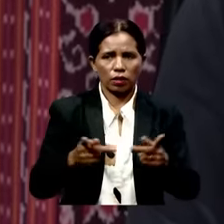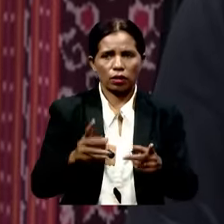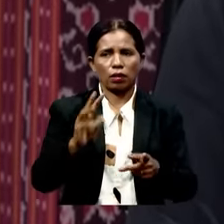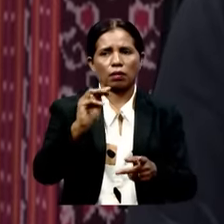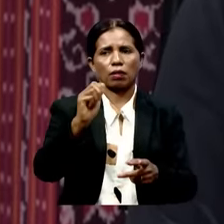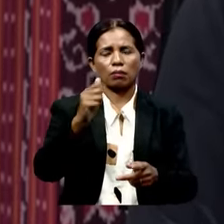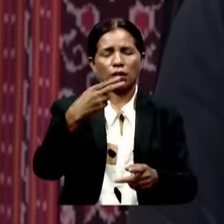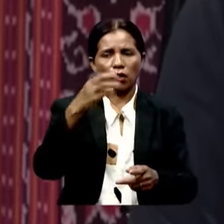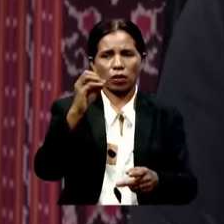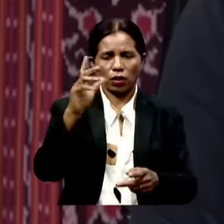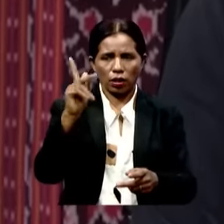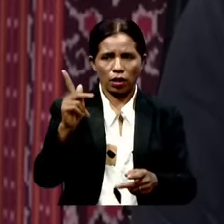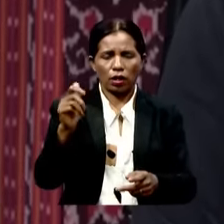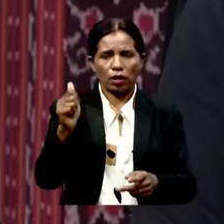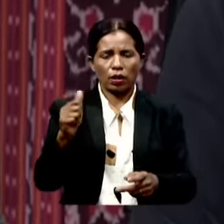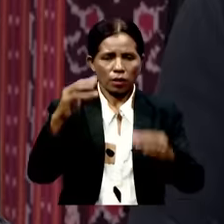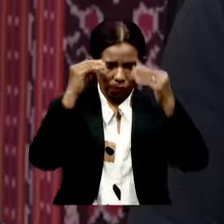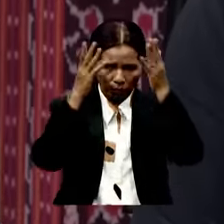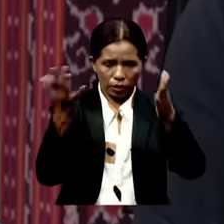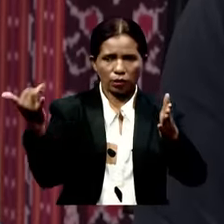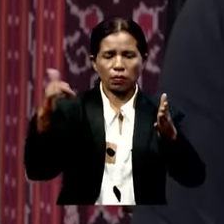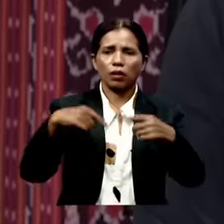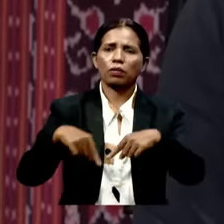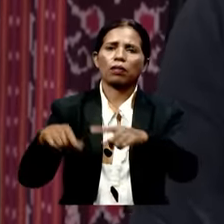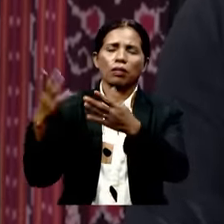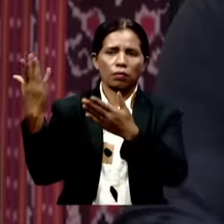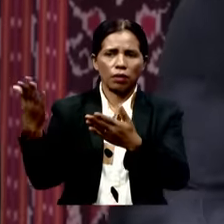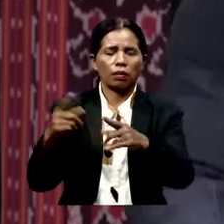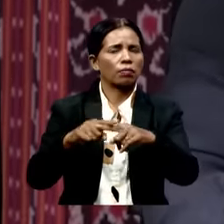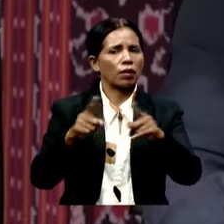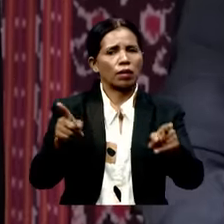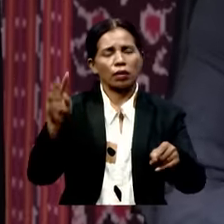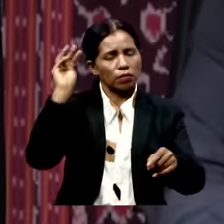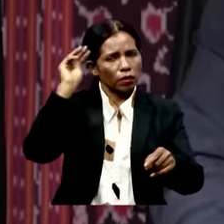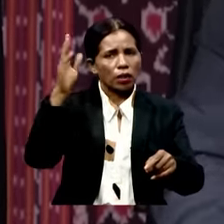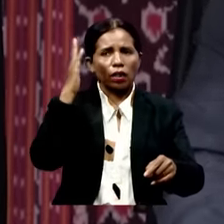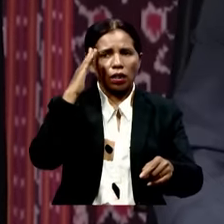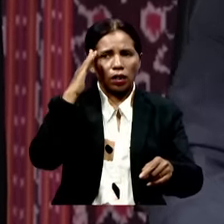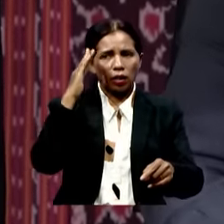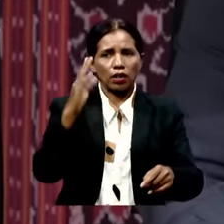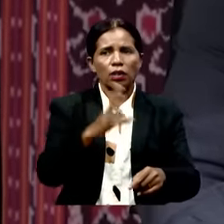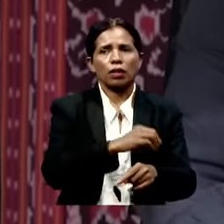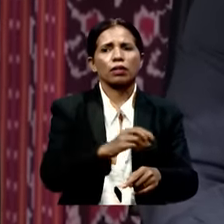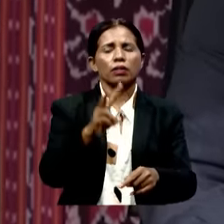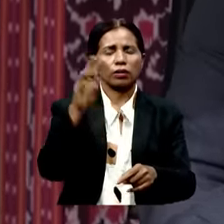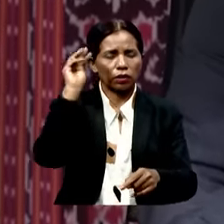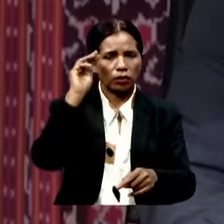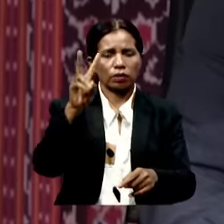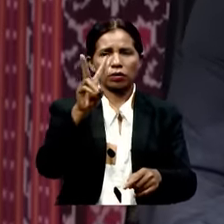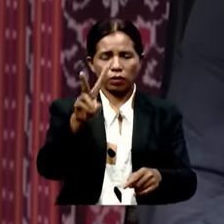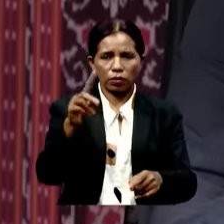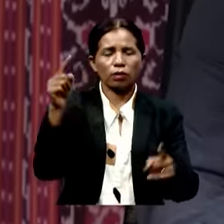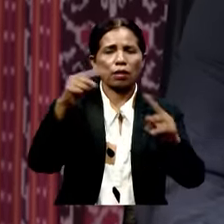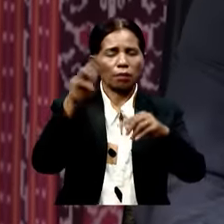fatin iha mahoka então professor sira mai to ne ba mai be ministério hanoi kata aviso de segundo ne to tene professor